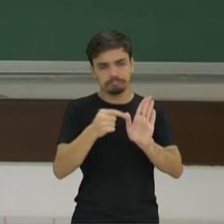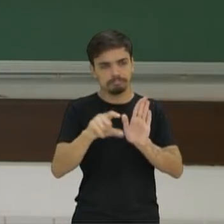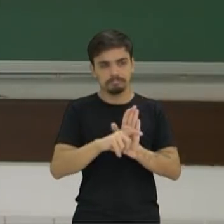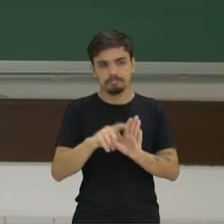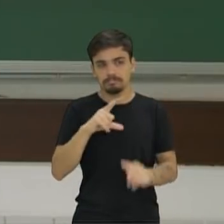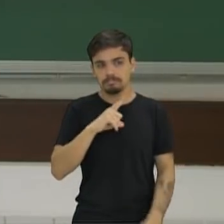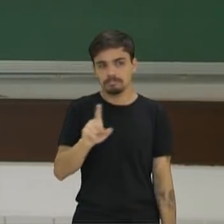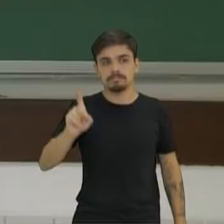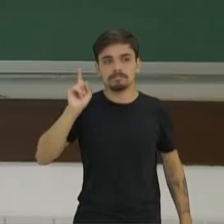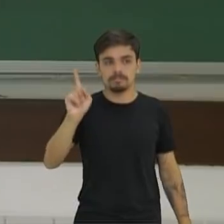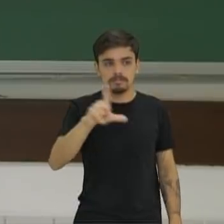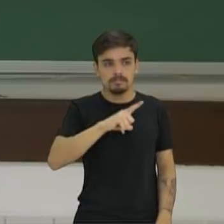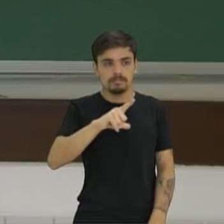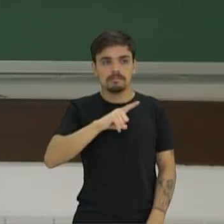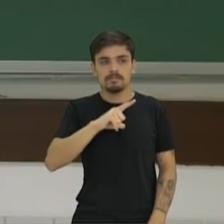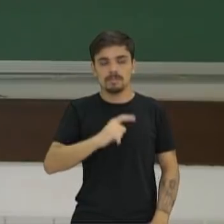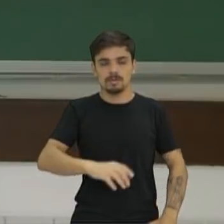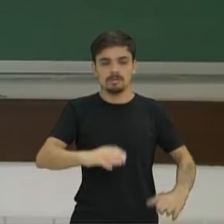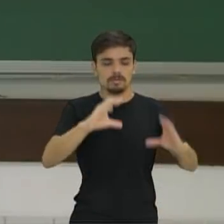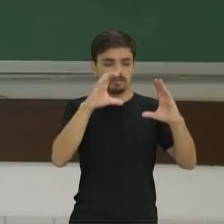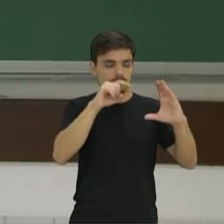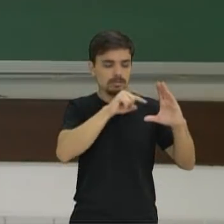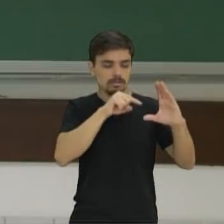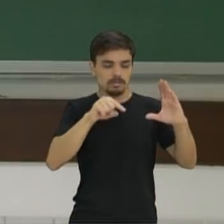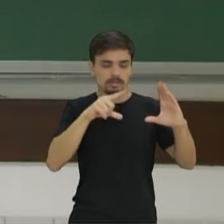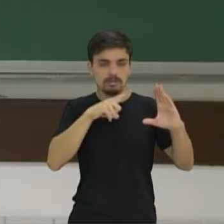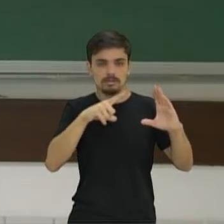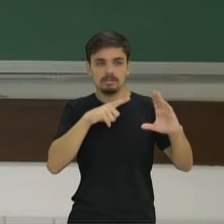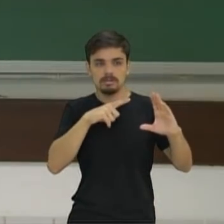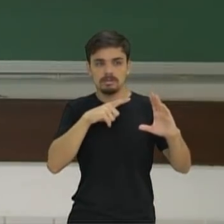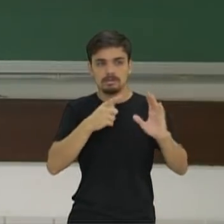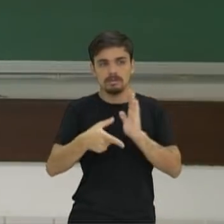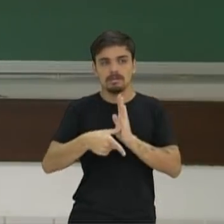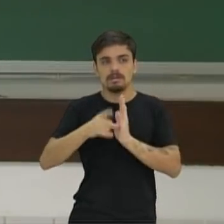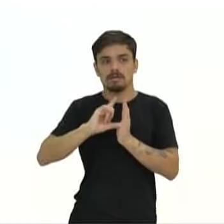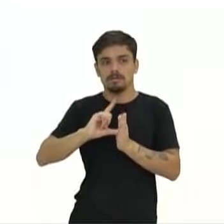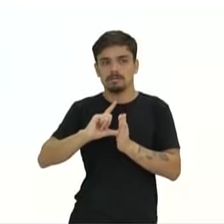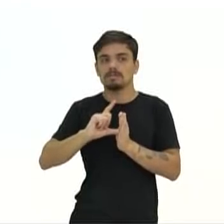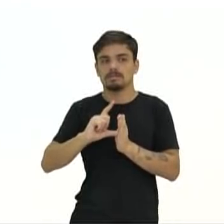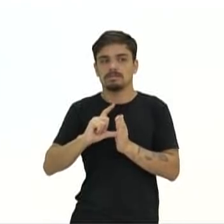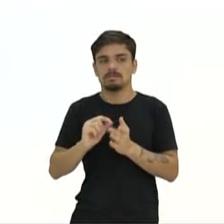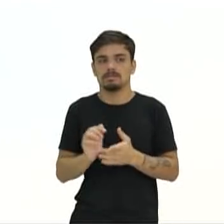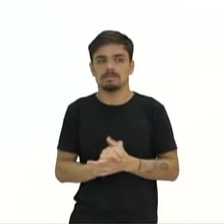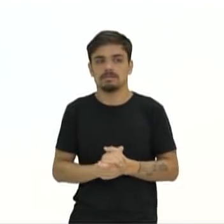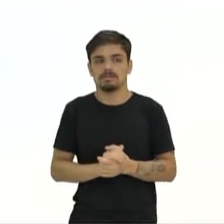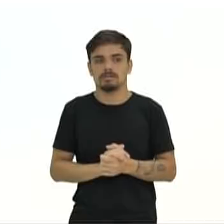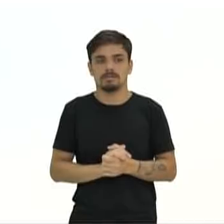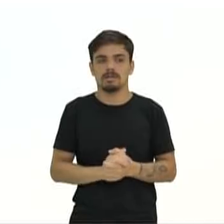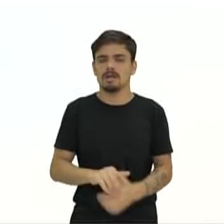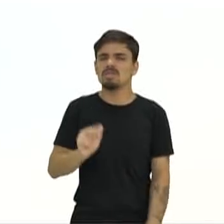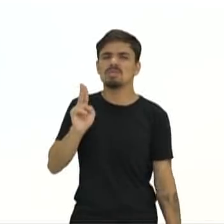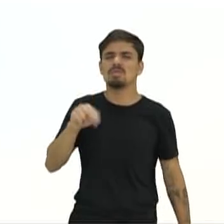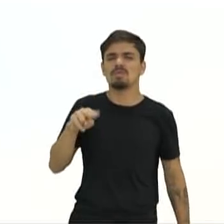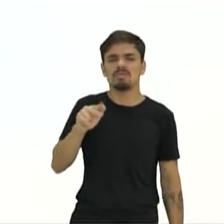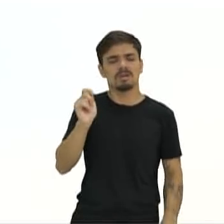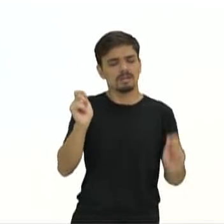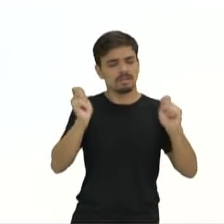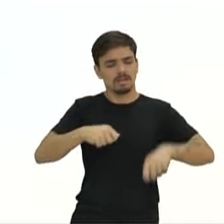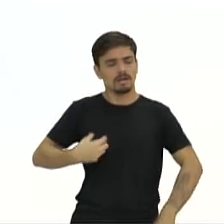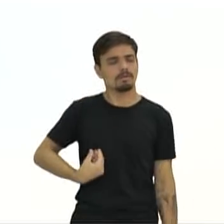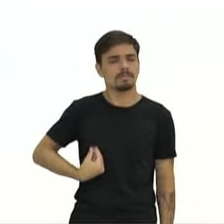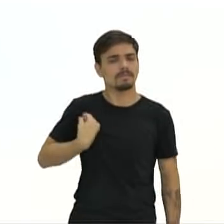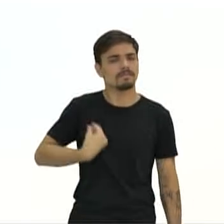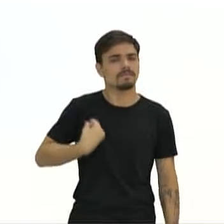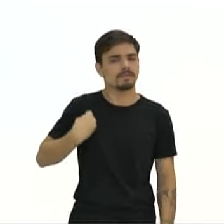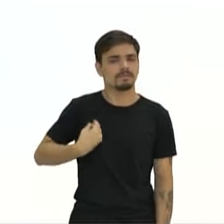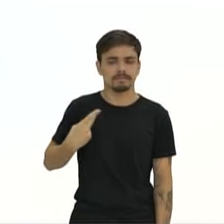aqui esse símbolo que significa que tem coisa antes, ok? Nunca se pôde viver tanto tempo e com tão